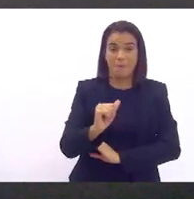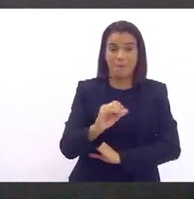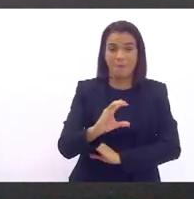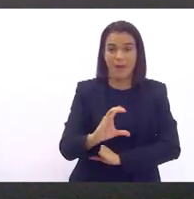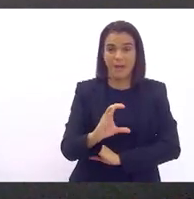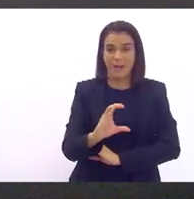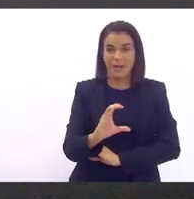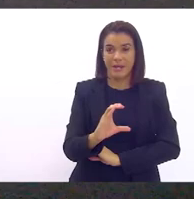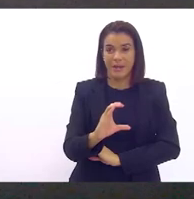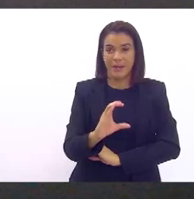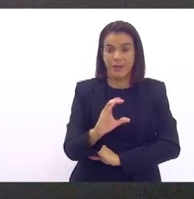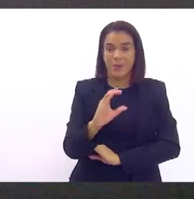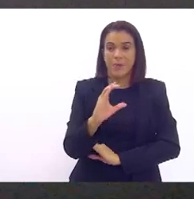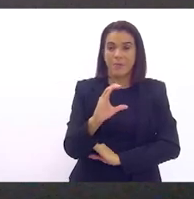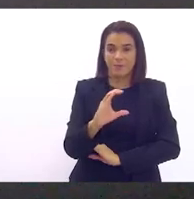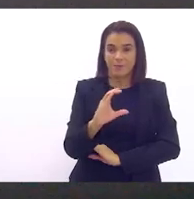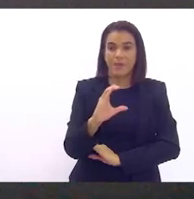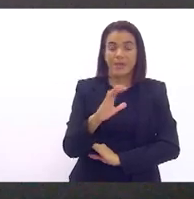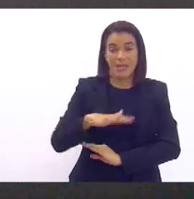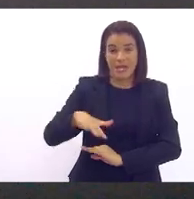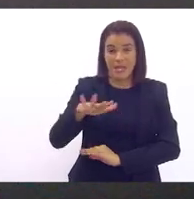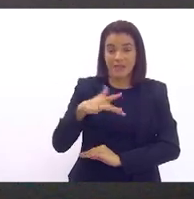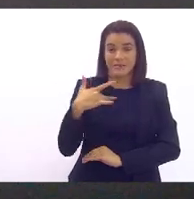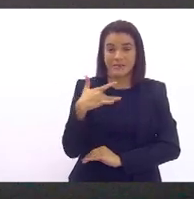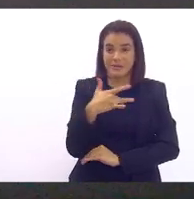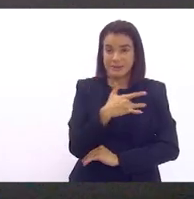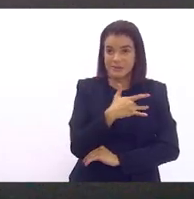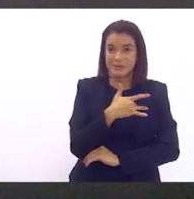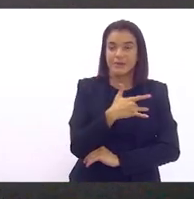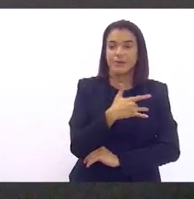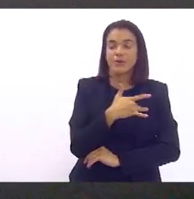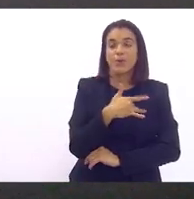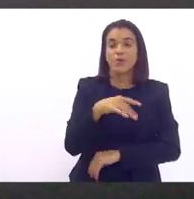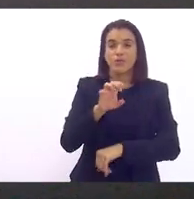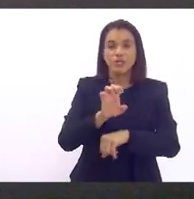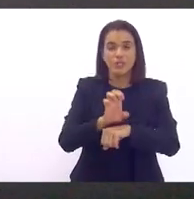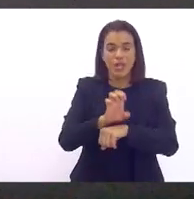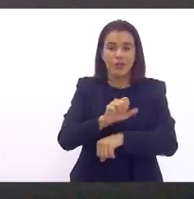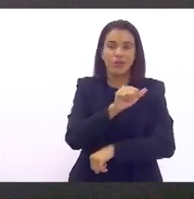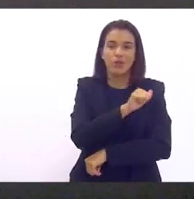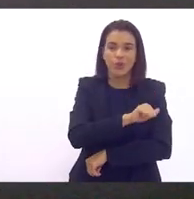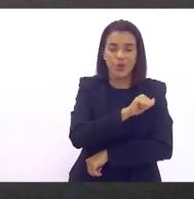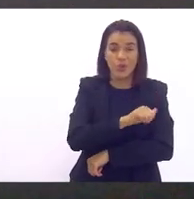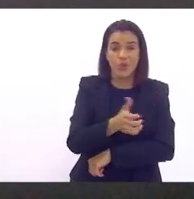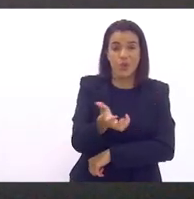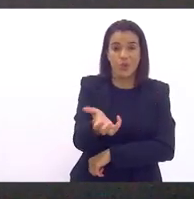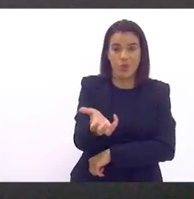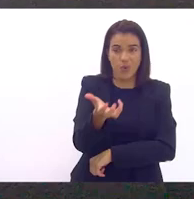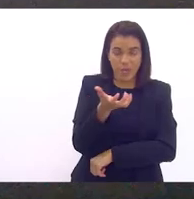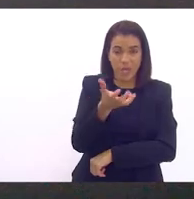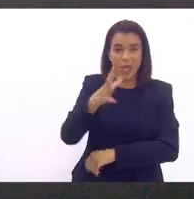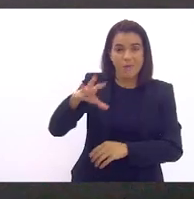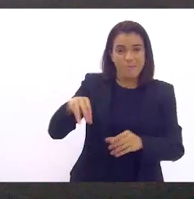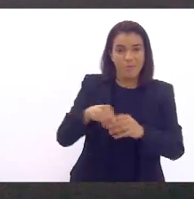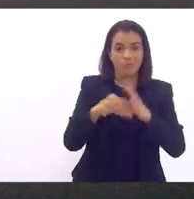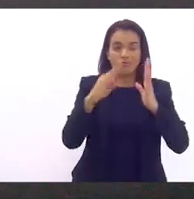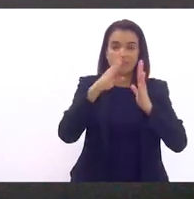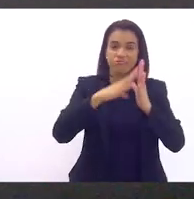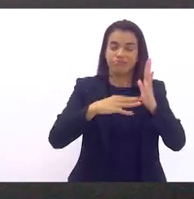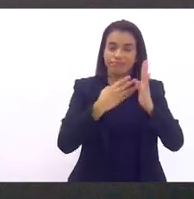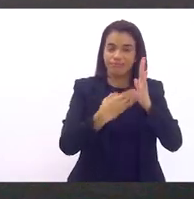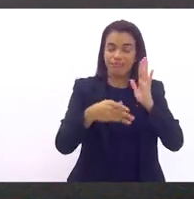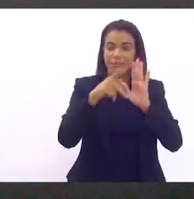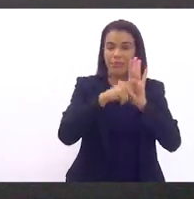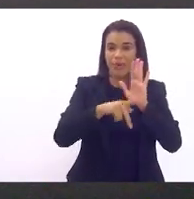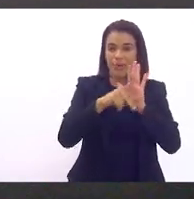Nós vamos pegar um programa na área de saúde e dizer o estado do Rio de Janeiro quer colocar esse programa no pac presidente